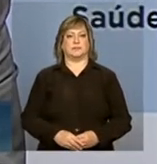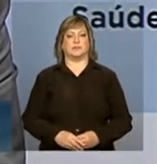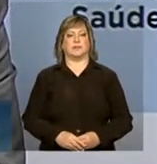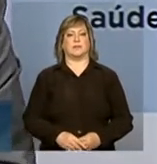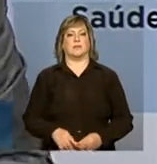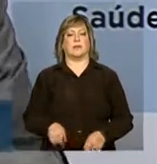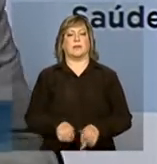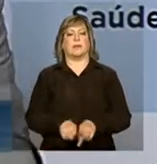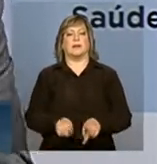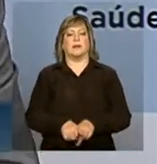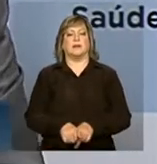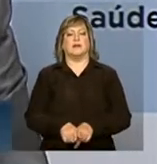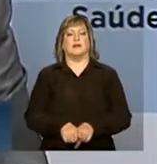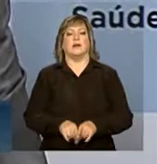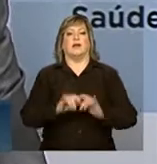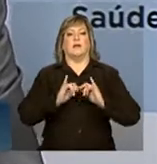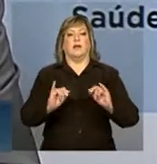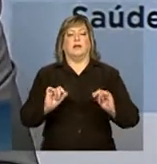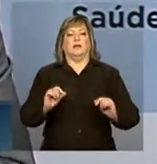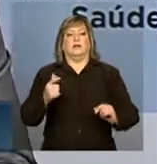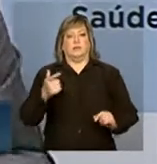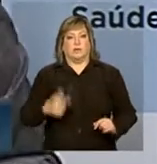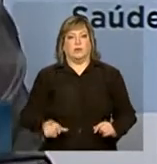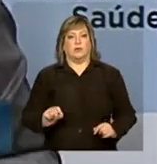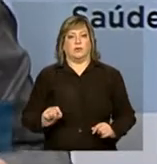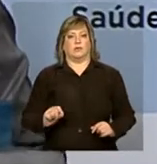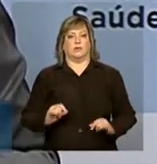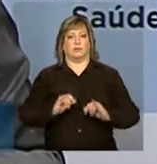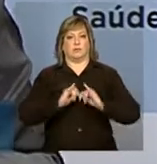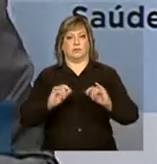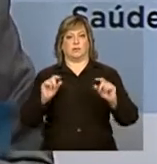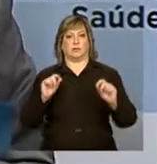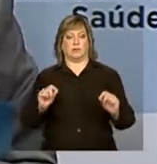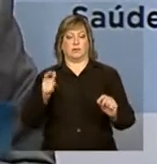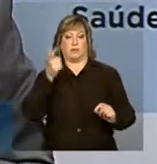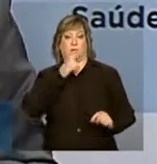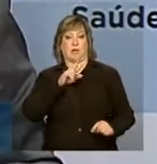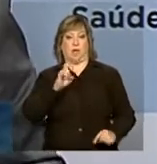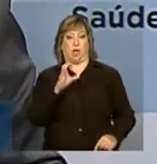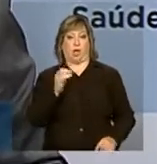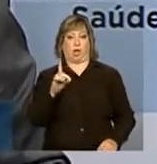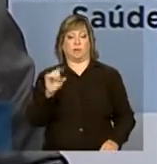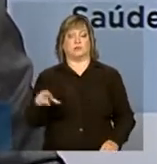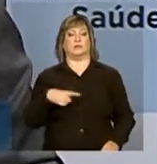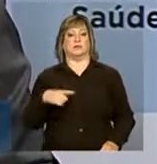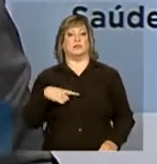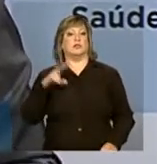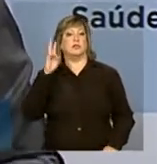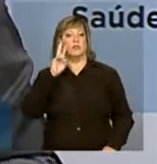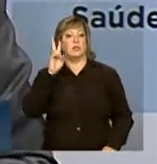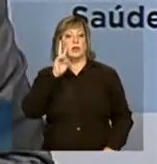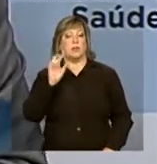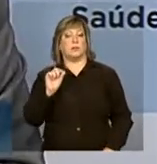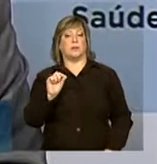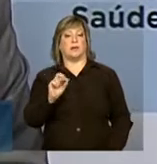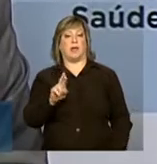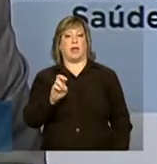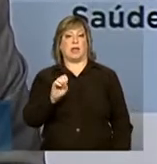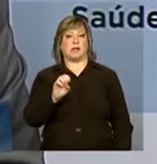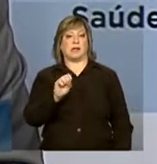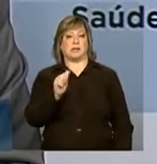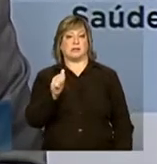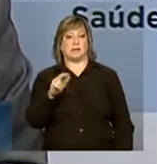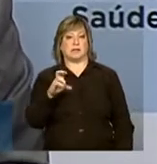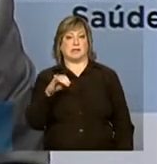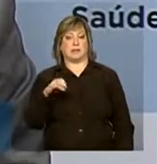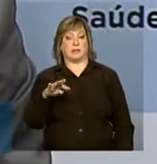Chamar a atenção mais uma vez para, mais uma vez, nós vamos bater o recorde esse ano em relação ao ressarcimento. As medidas de gestão